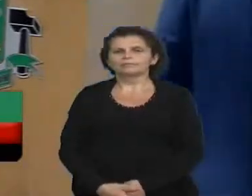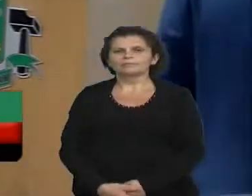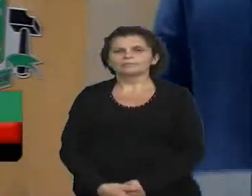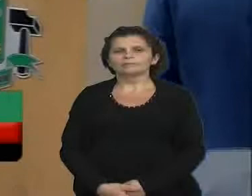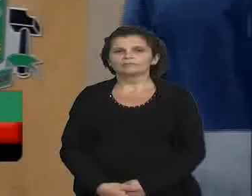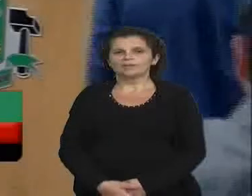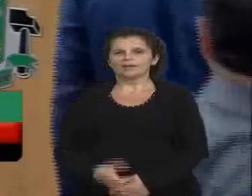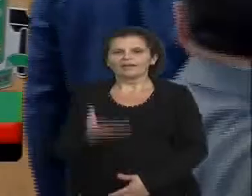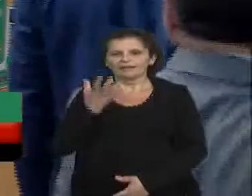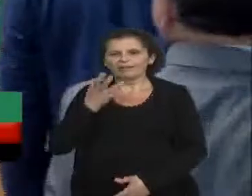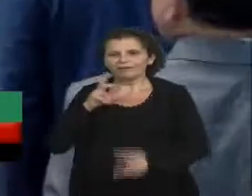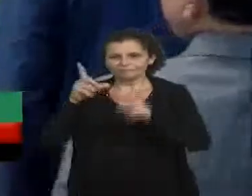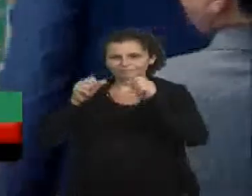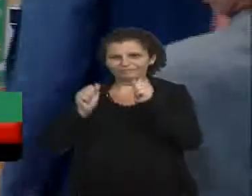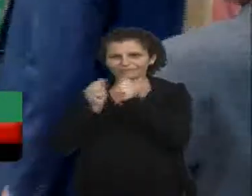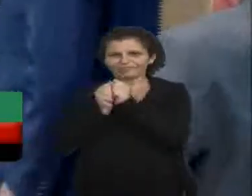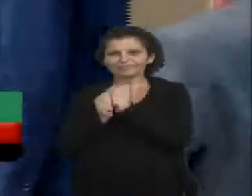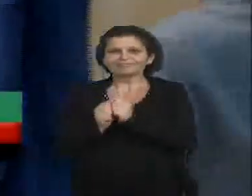Eu vou nessa foto aí também.